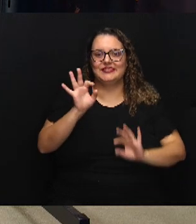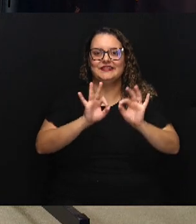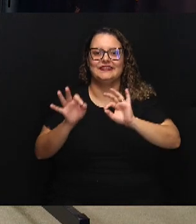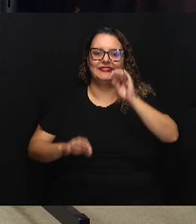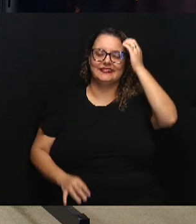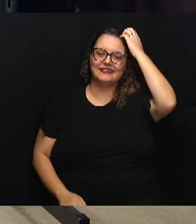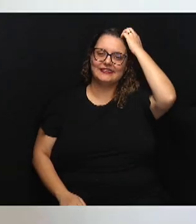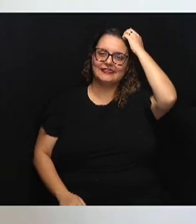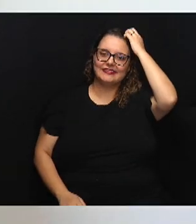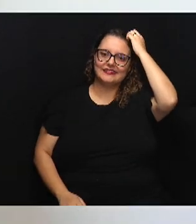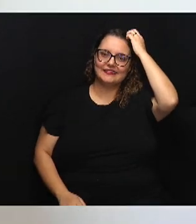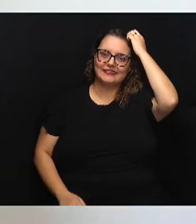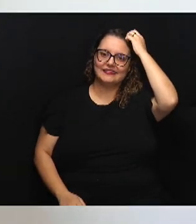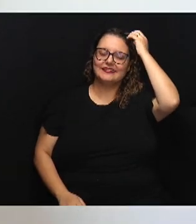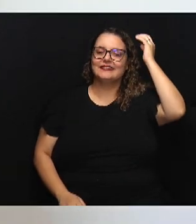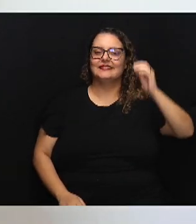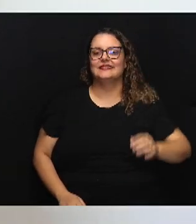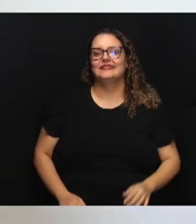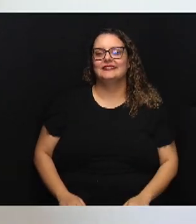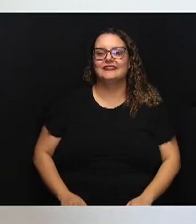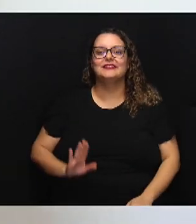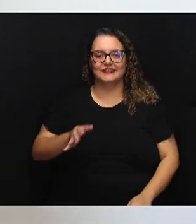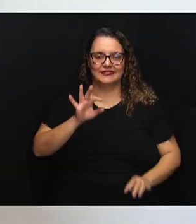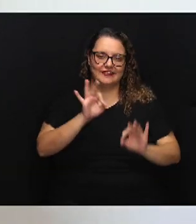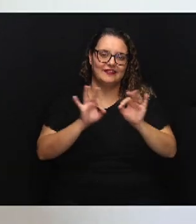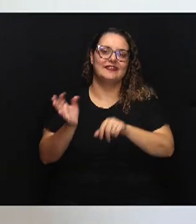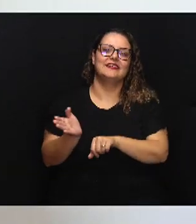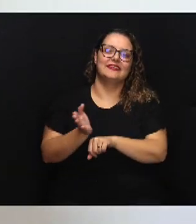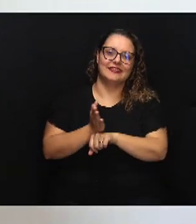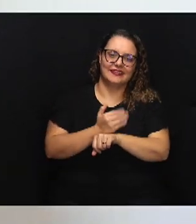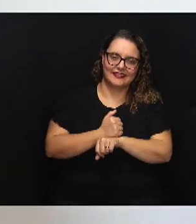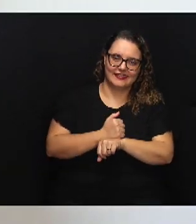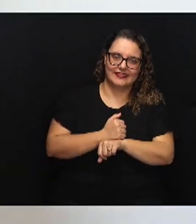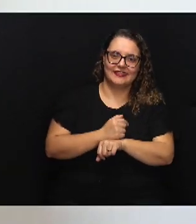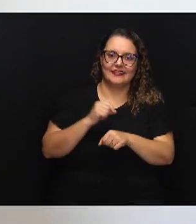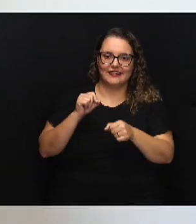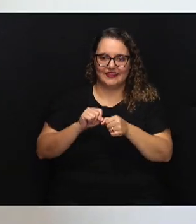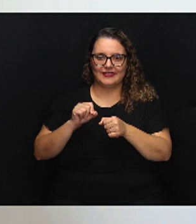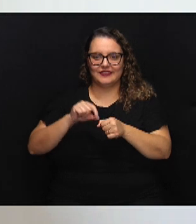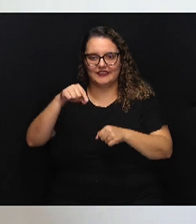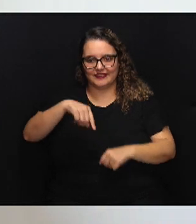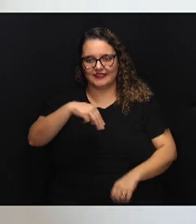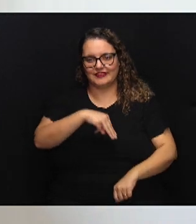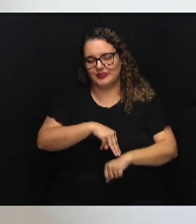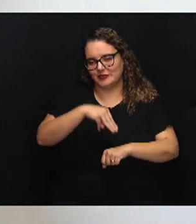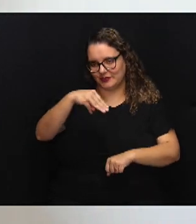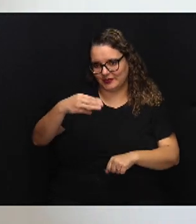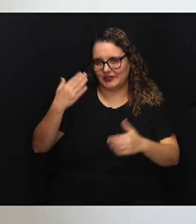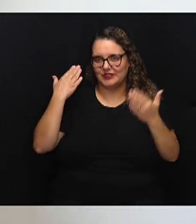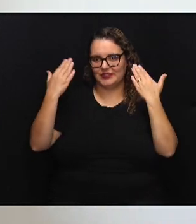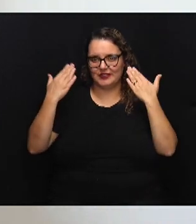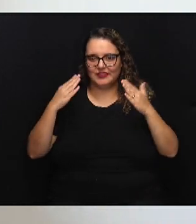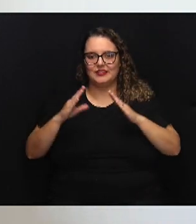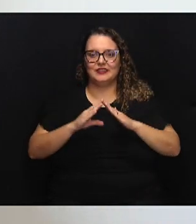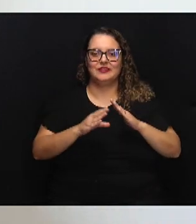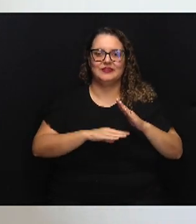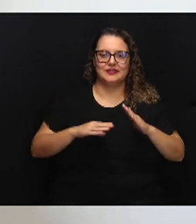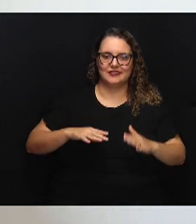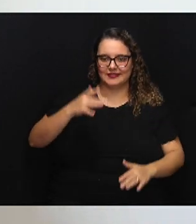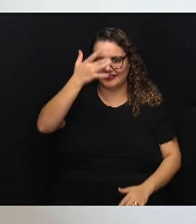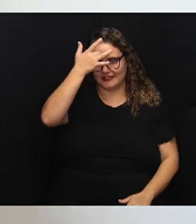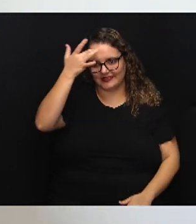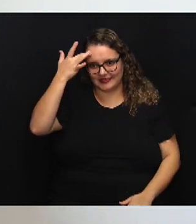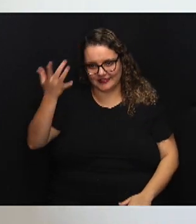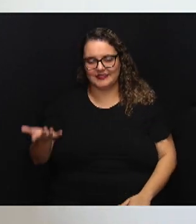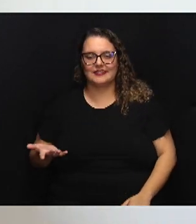planejado? Olha, eu já tinha planejado, eu vim para fazer um mestrado, né, em psicologia clínica e da saúde, que é a minha